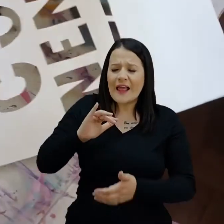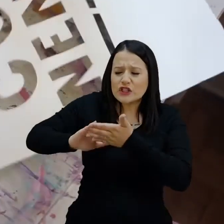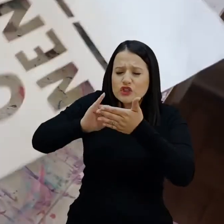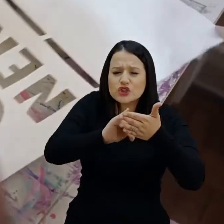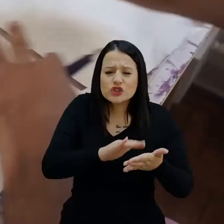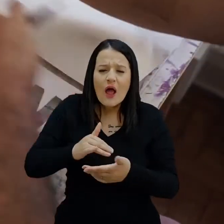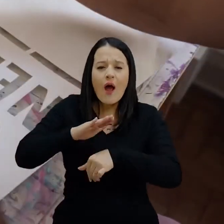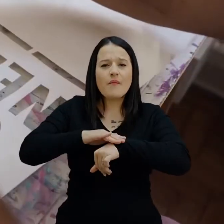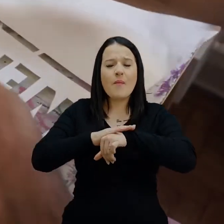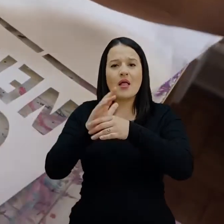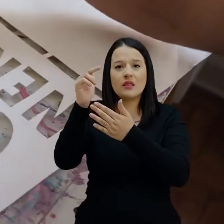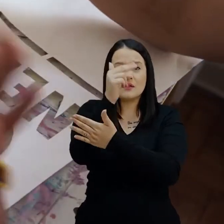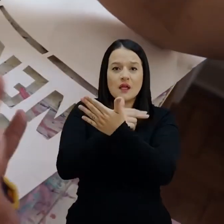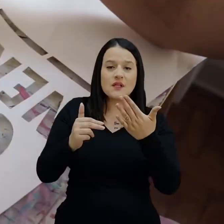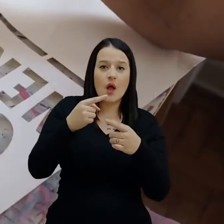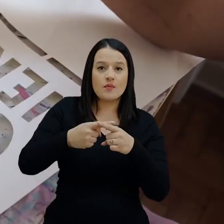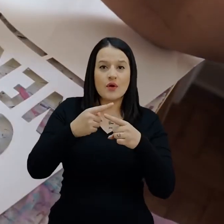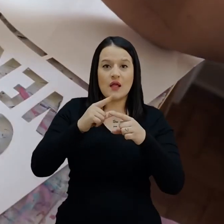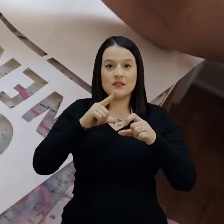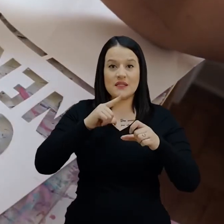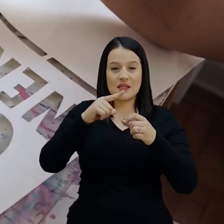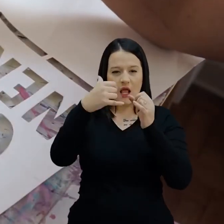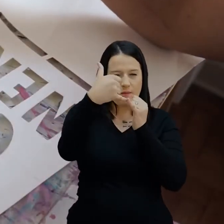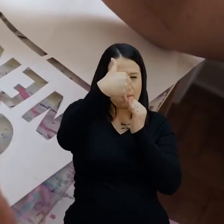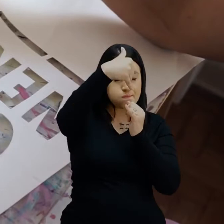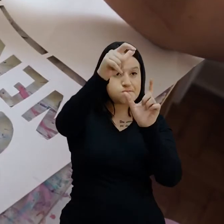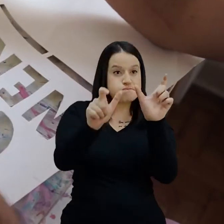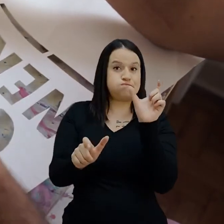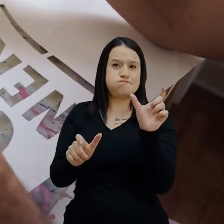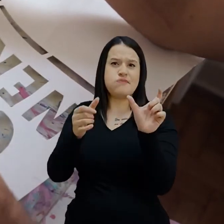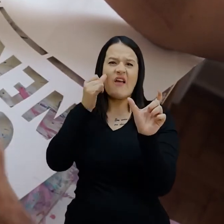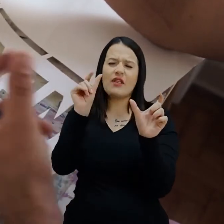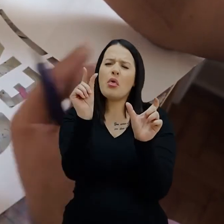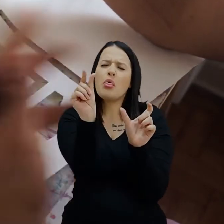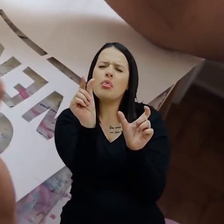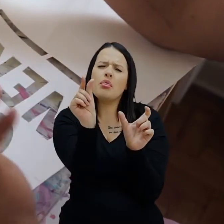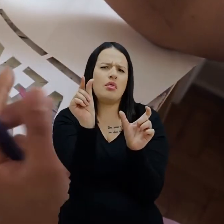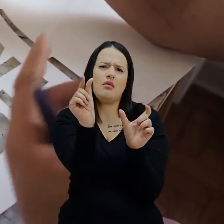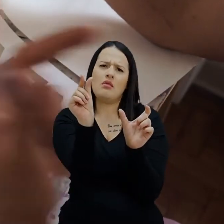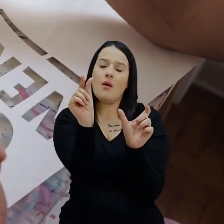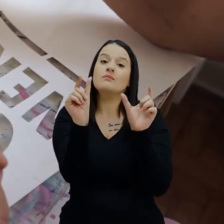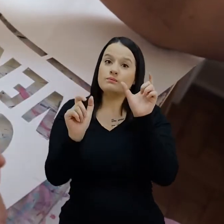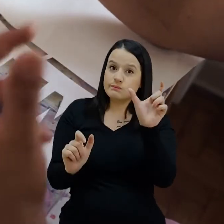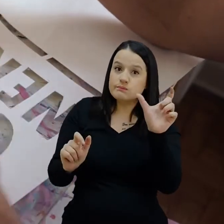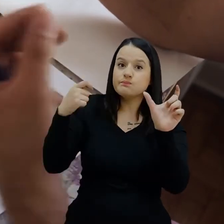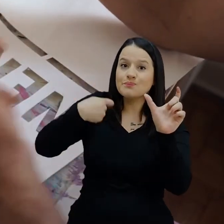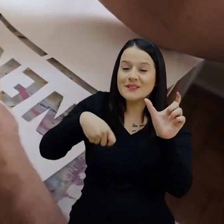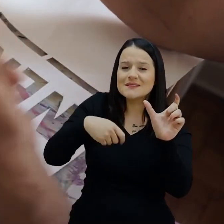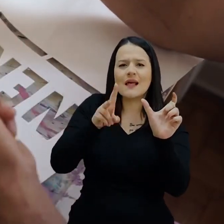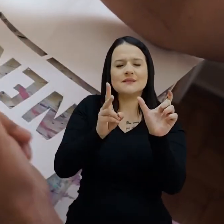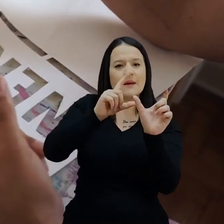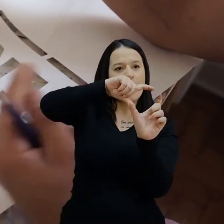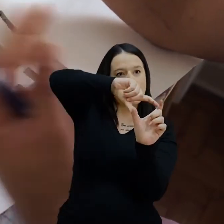a maior dificuldade é isso, você saber o que você vai tirar para fazer o desenho, né? Então, quanto mais desenho preenchido, se for traço grosso, você não fazer